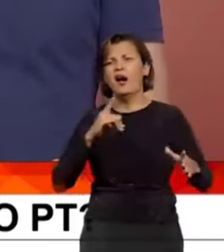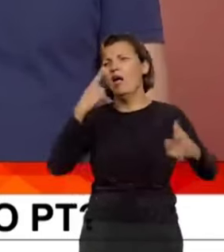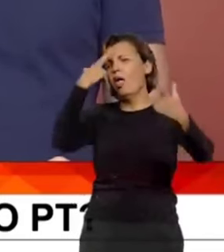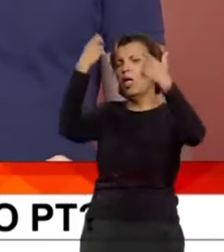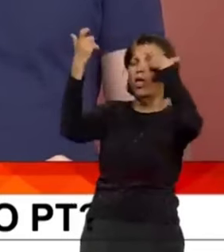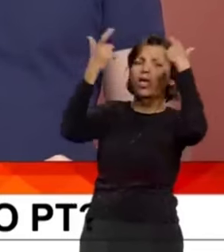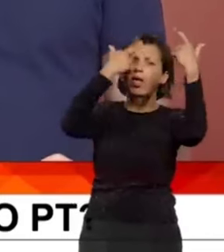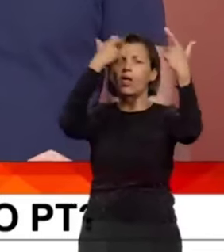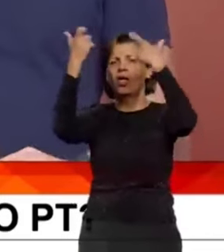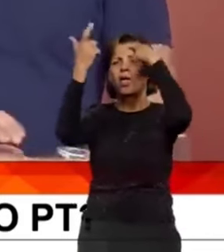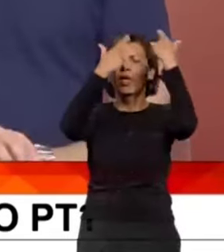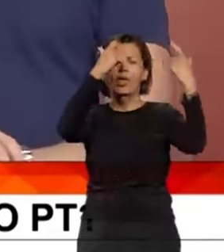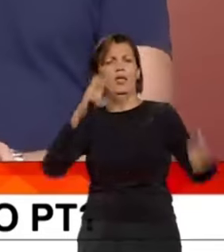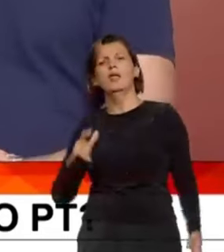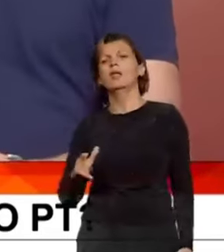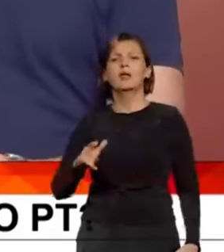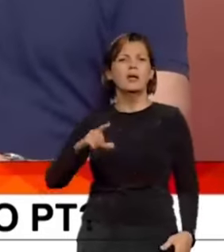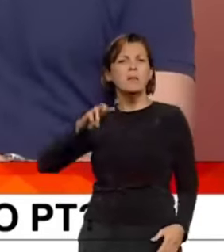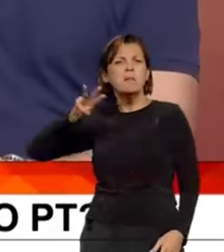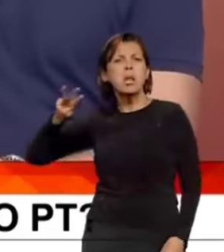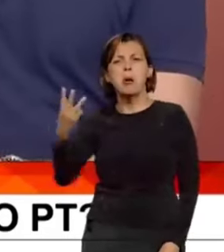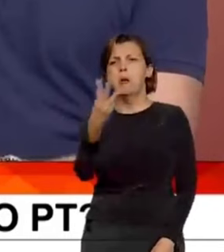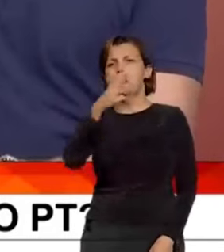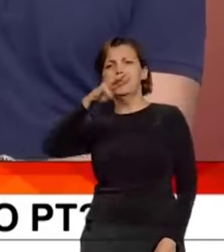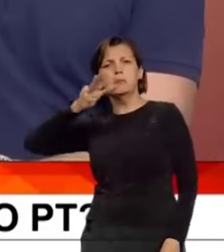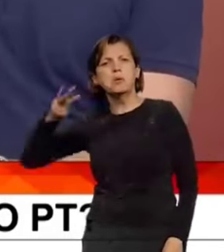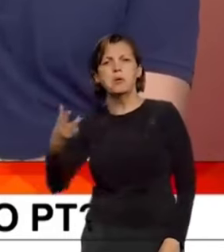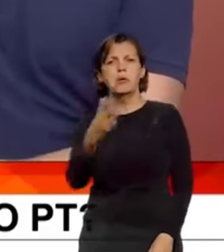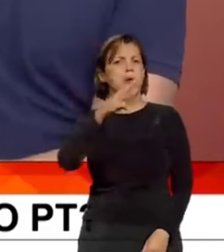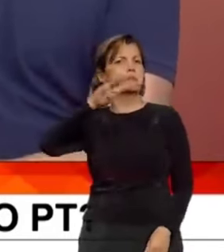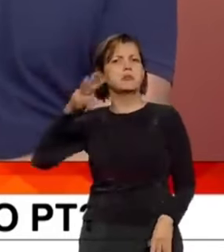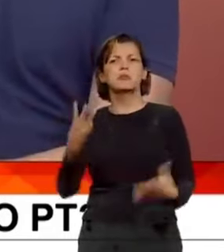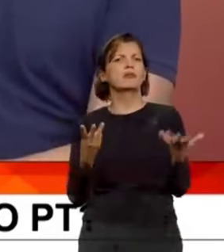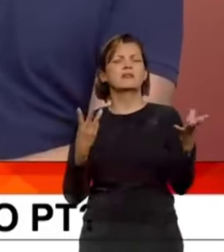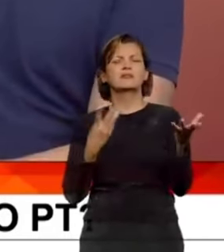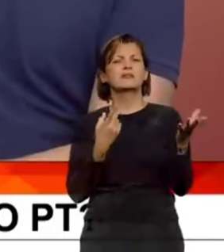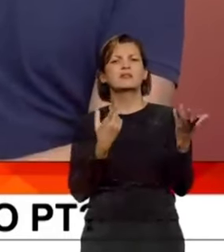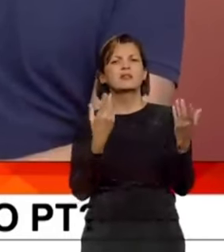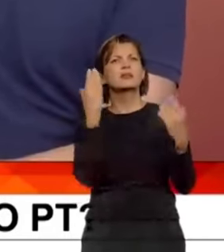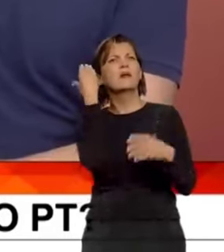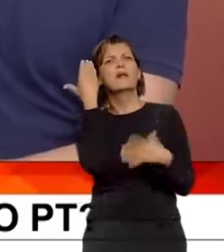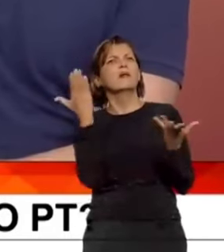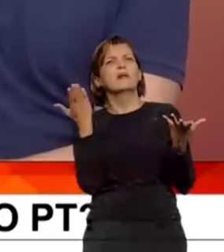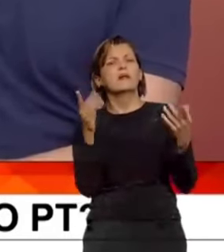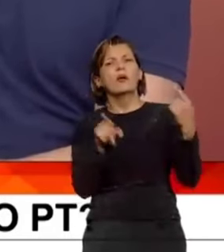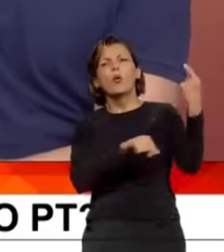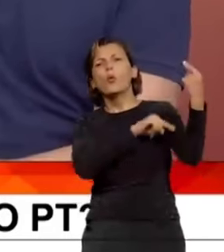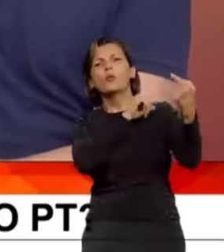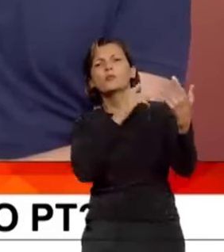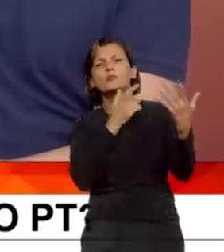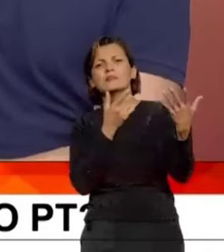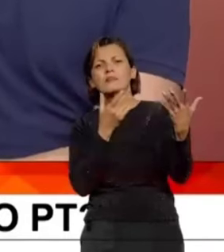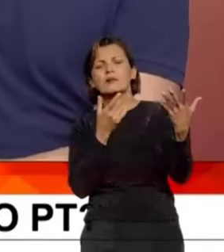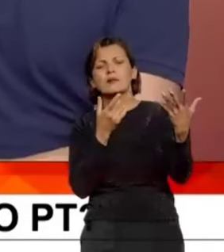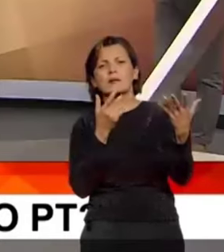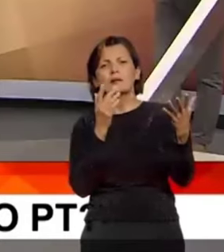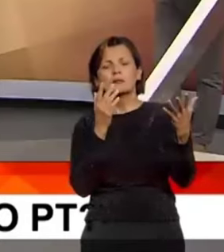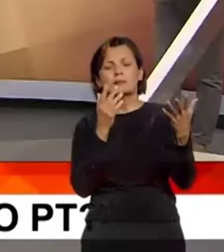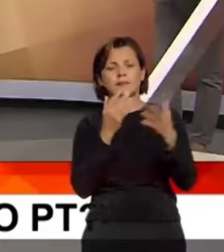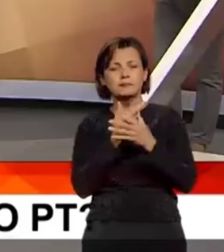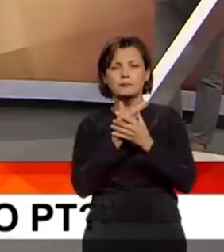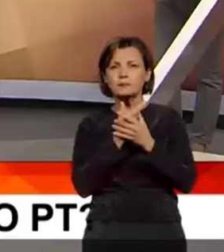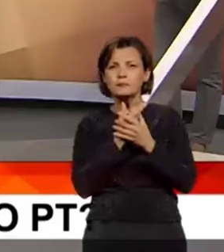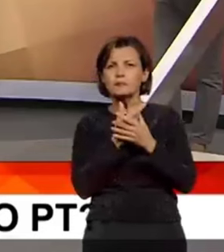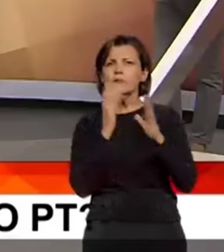é a glória essa questão tanto trilhões milhões o povo brasileiro que sai foram de maneira objetiva foram depois